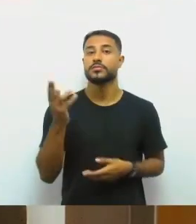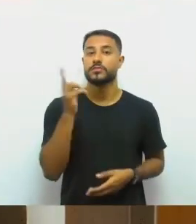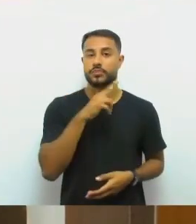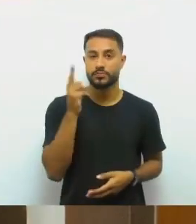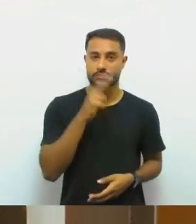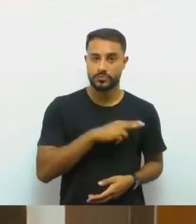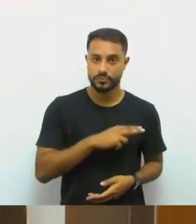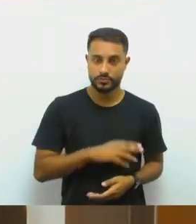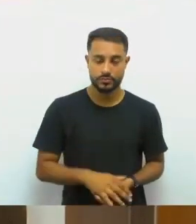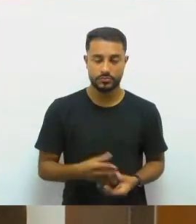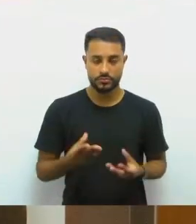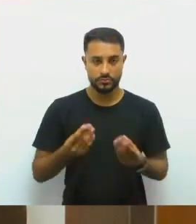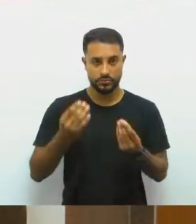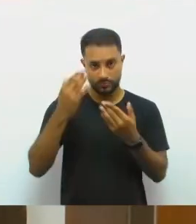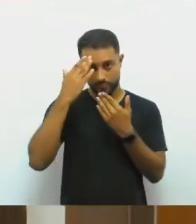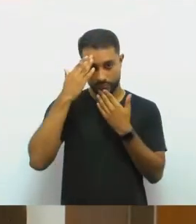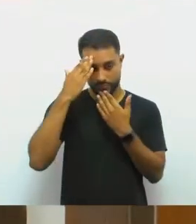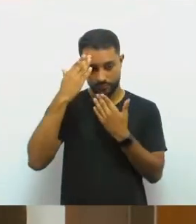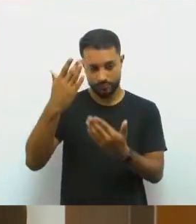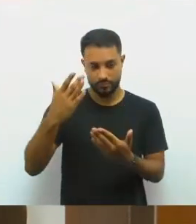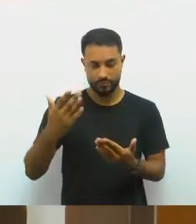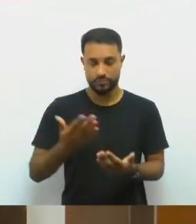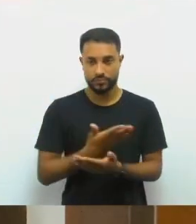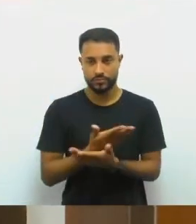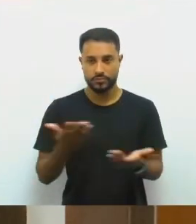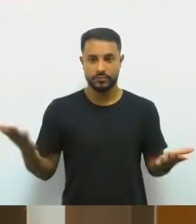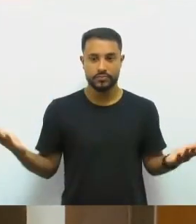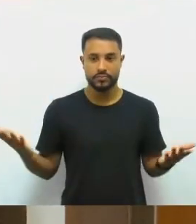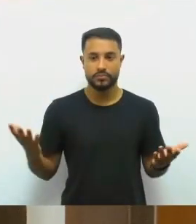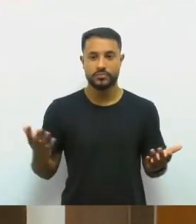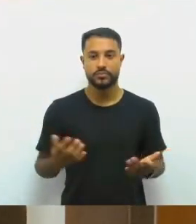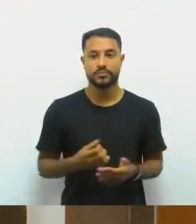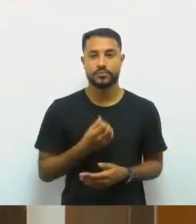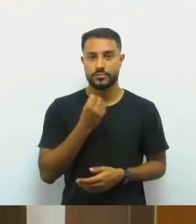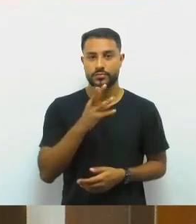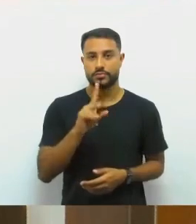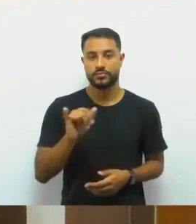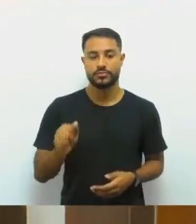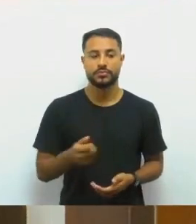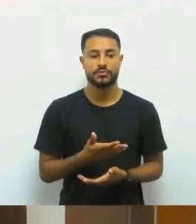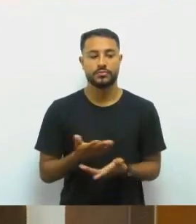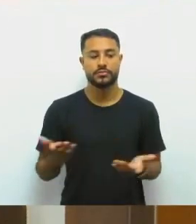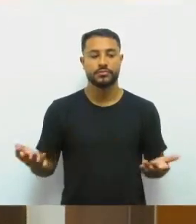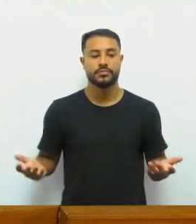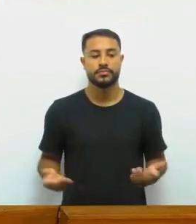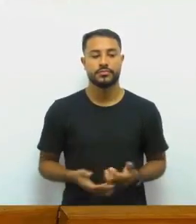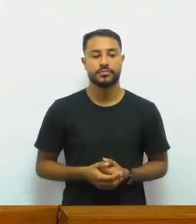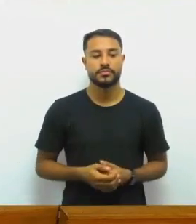436/2024. Muito obrigado, senhor presidente. Uma boa tarde, bom dia ainda a todos.